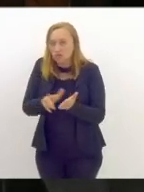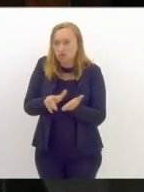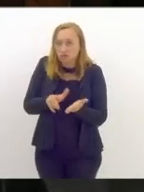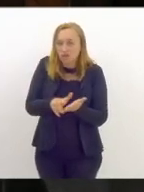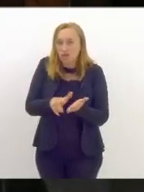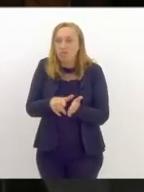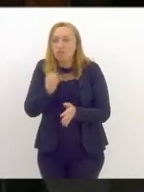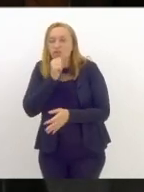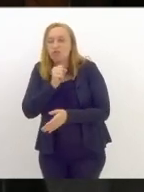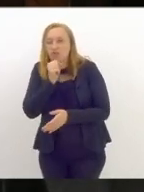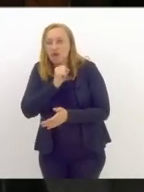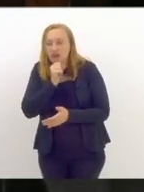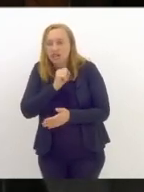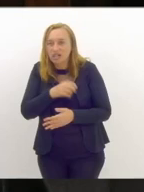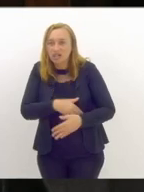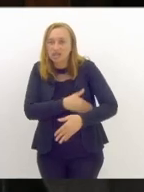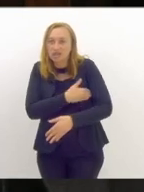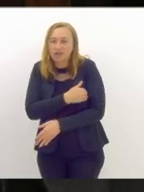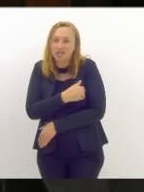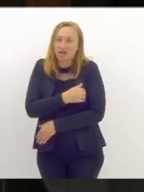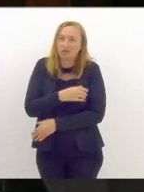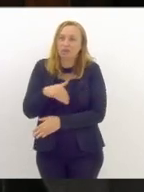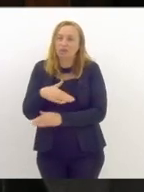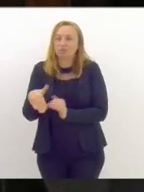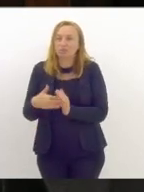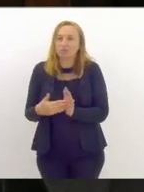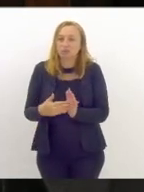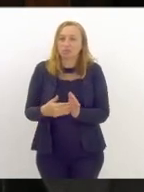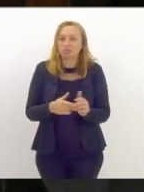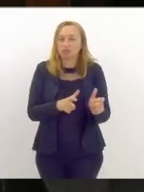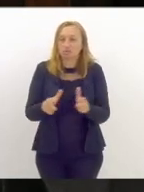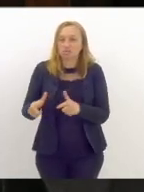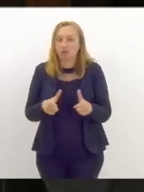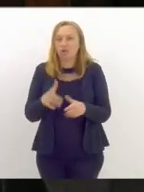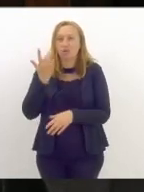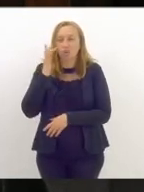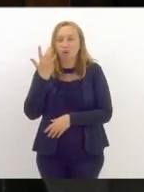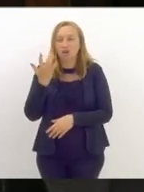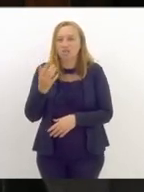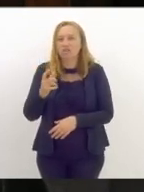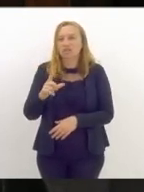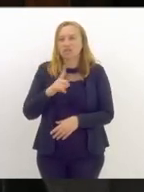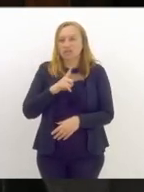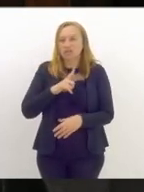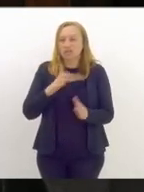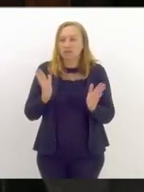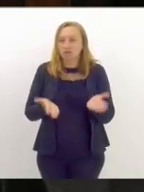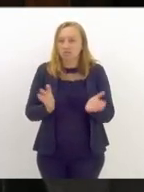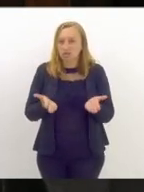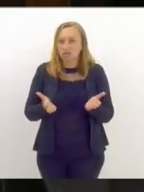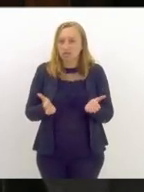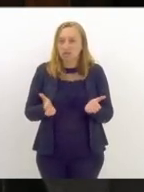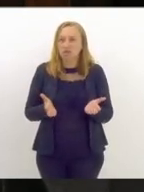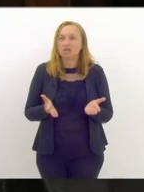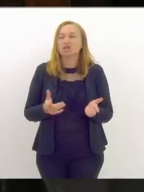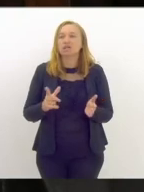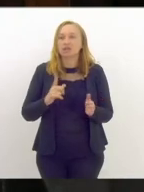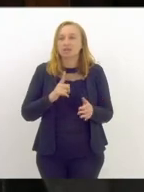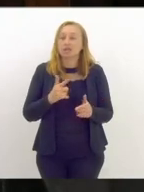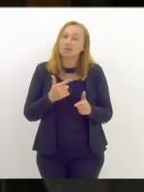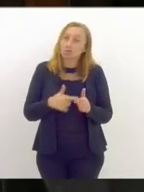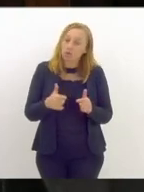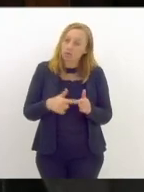velho que ele carregava para todo quanto é lado. Eu acho que se ele estivesse aqui hoje participando dessa homenagem, a gente teria um